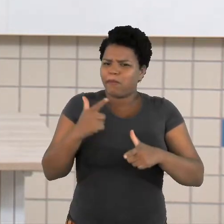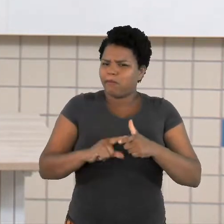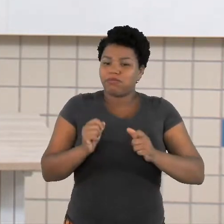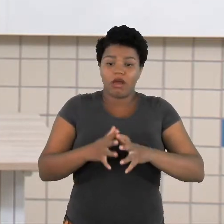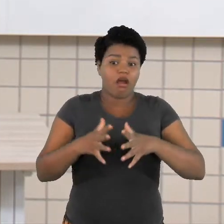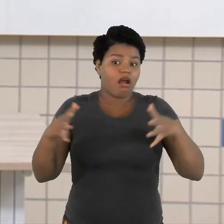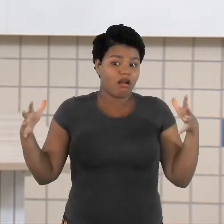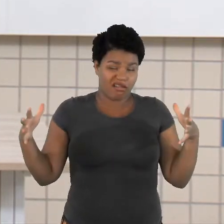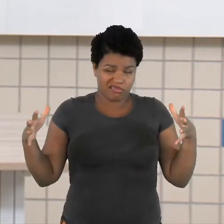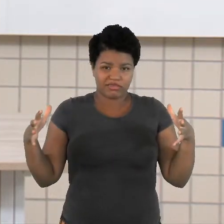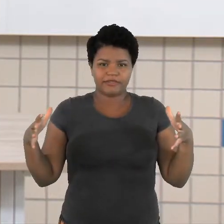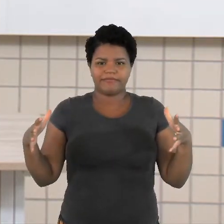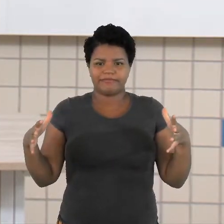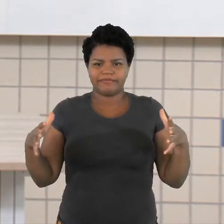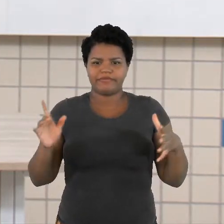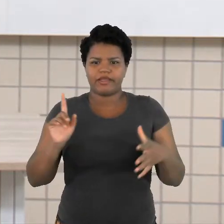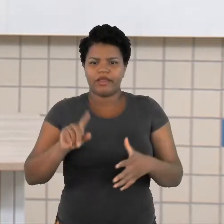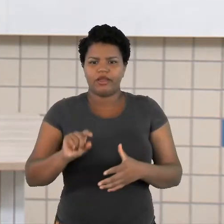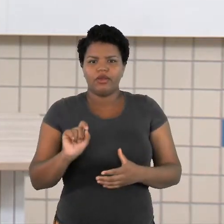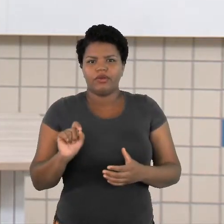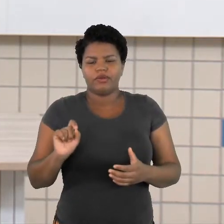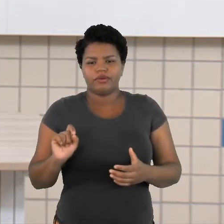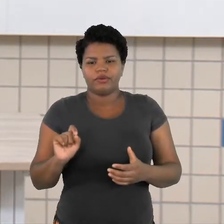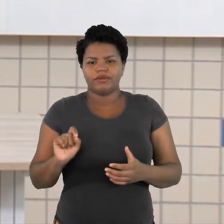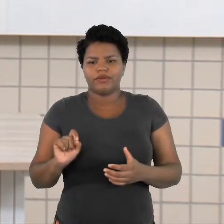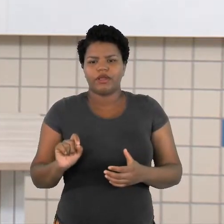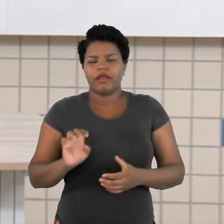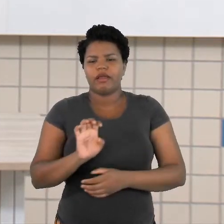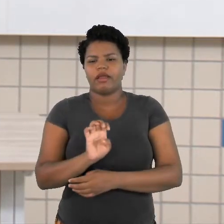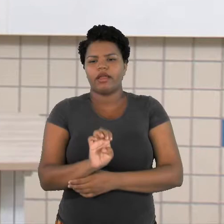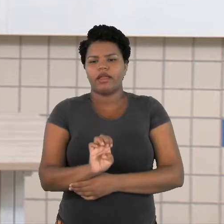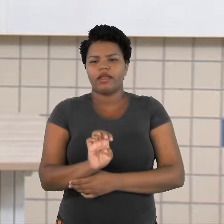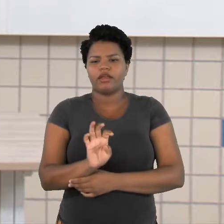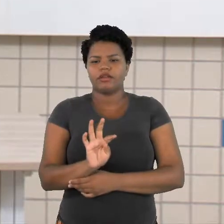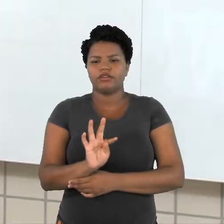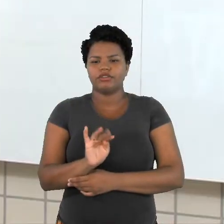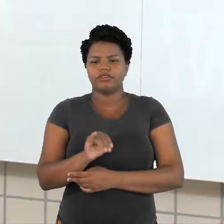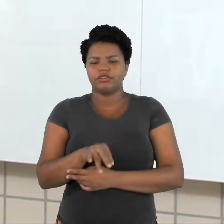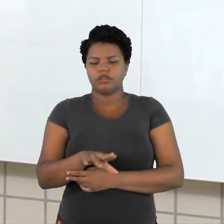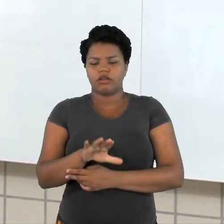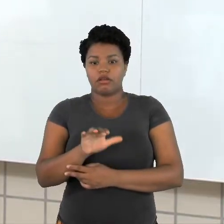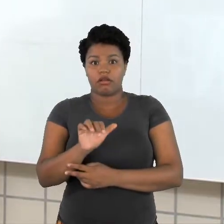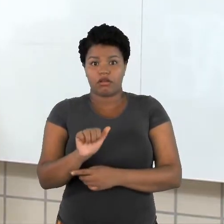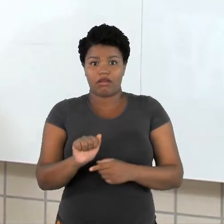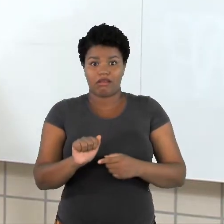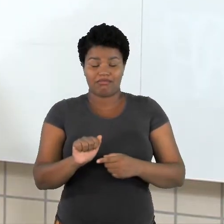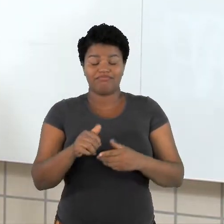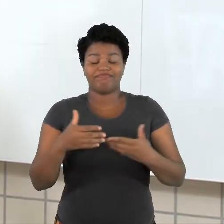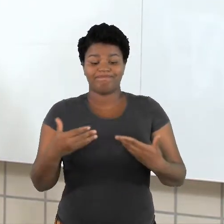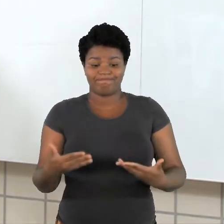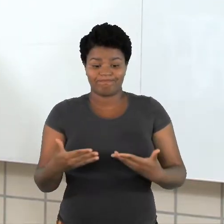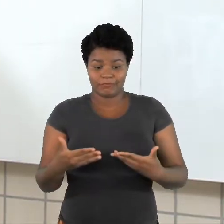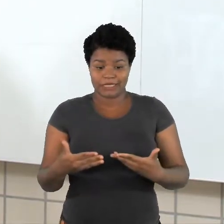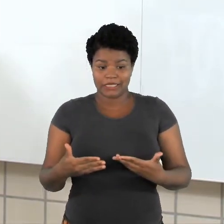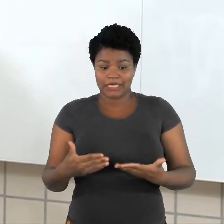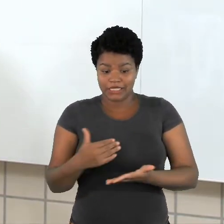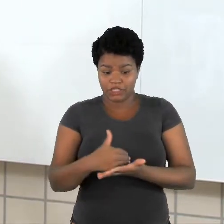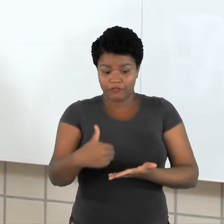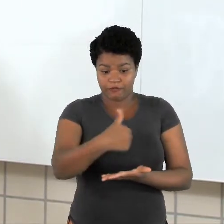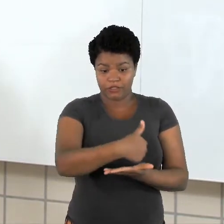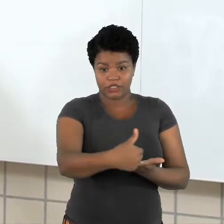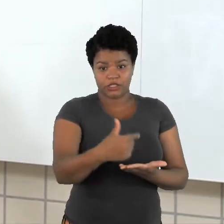grande. Era a questão étnica. Durante essa divisão, não